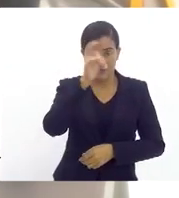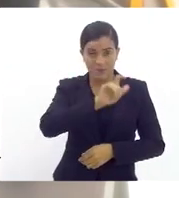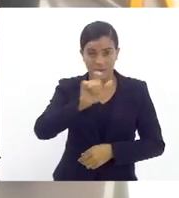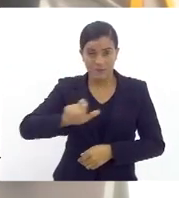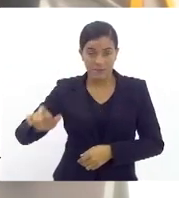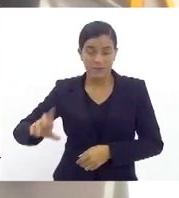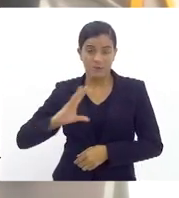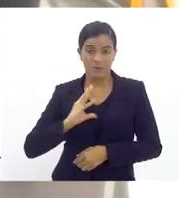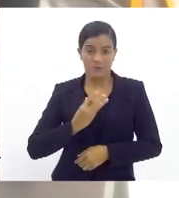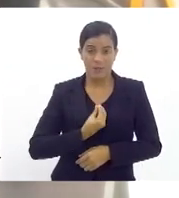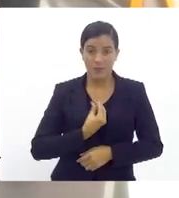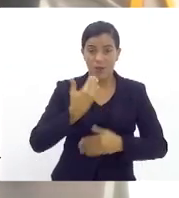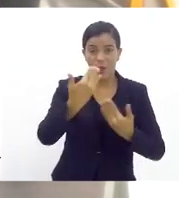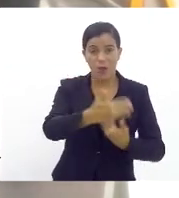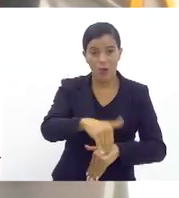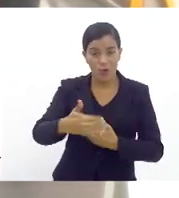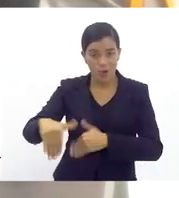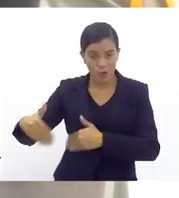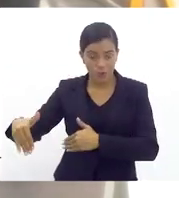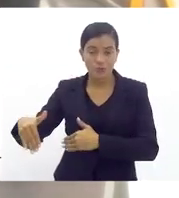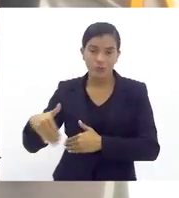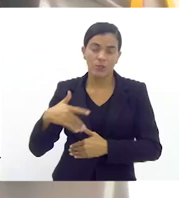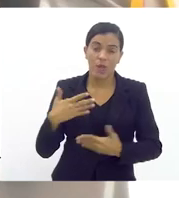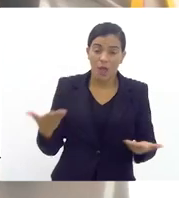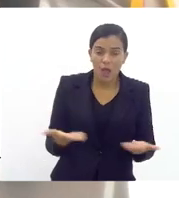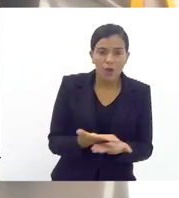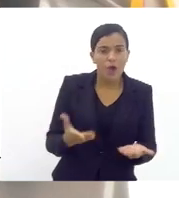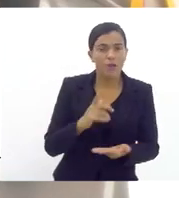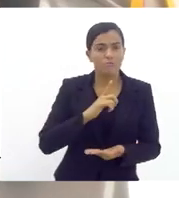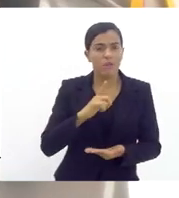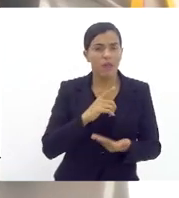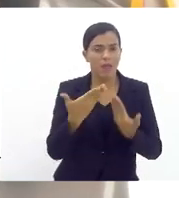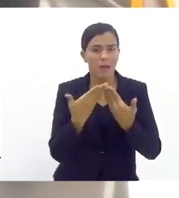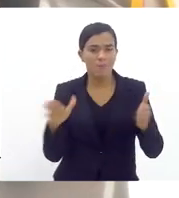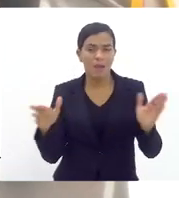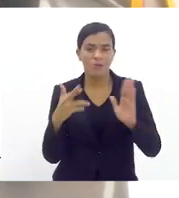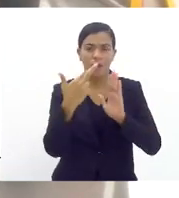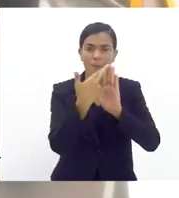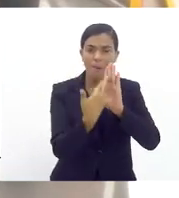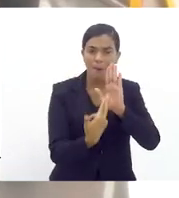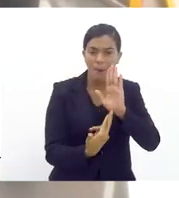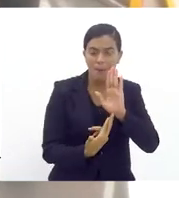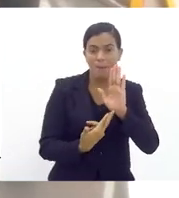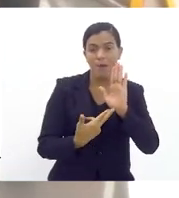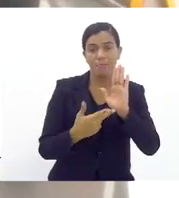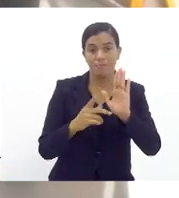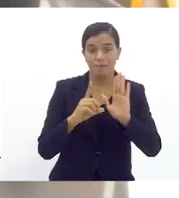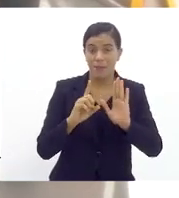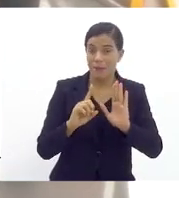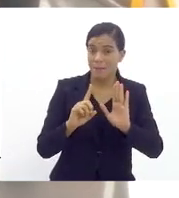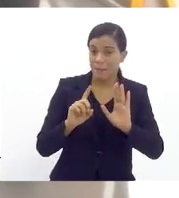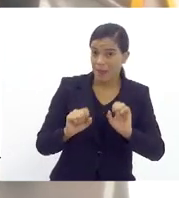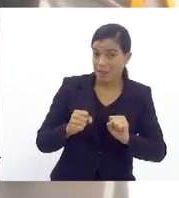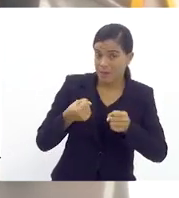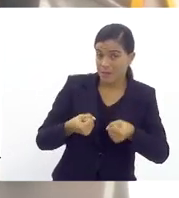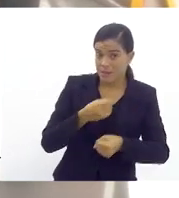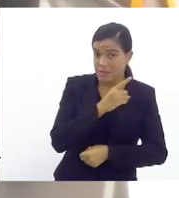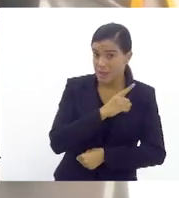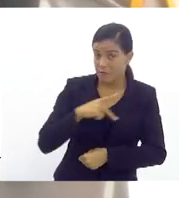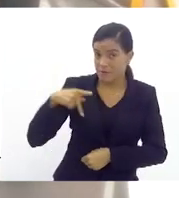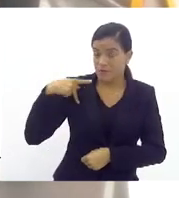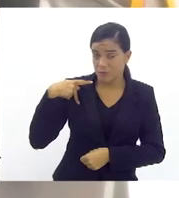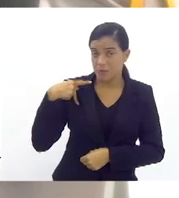concursos públicos. Atualmente está aberto o regulamento do concurso para defensor, para início da carreira de defensor